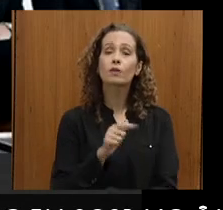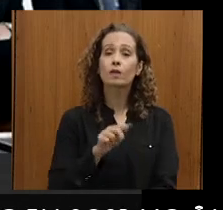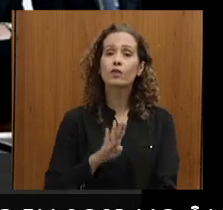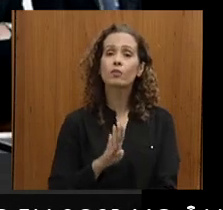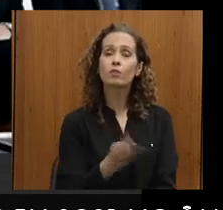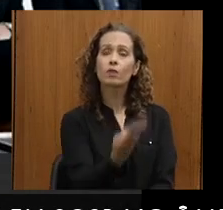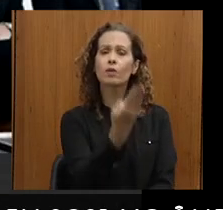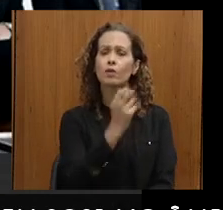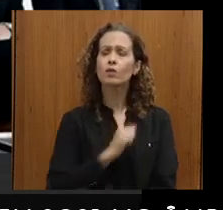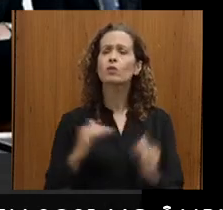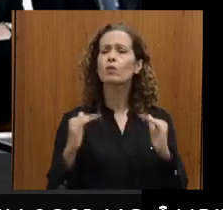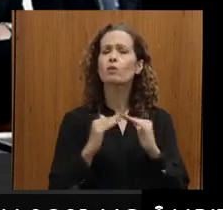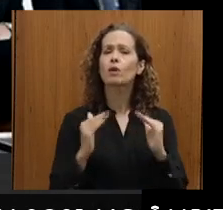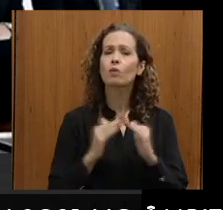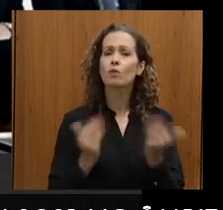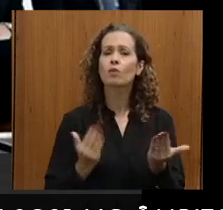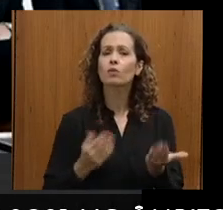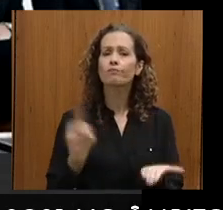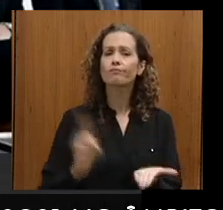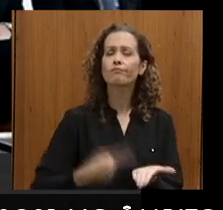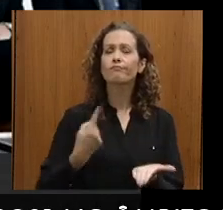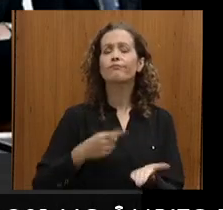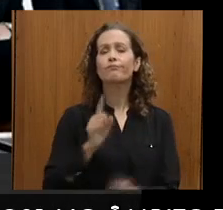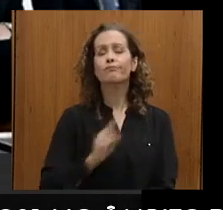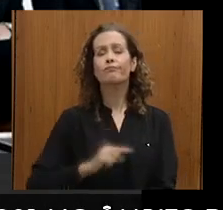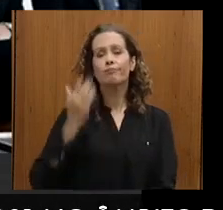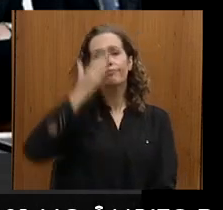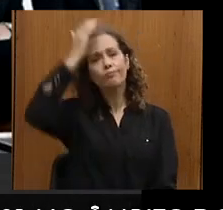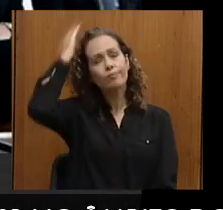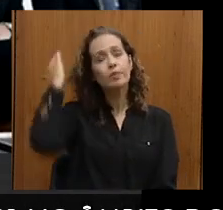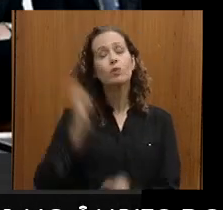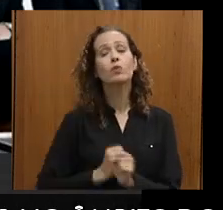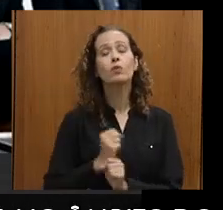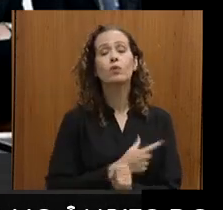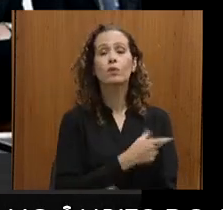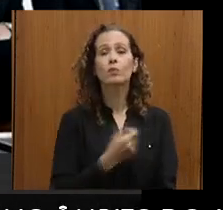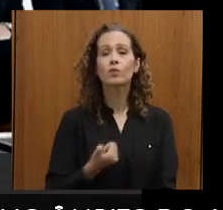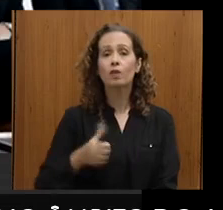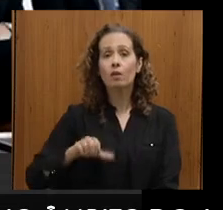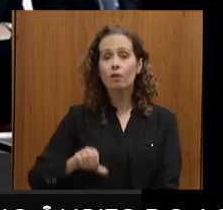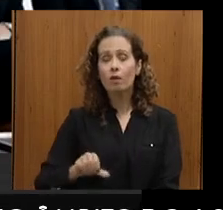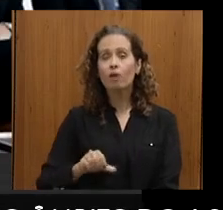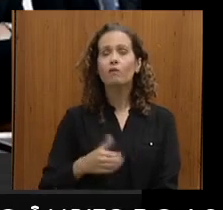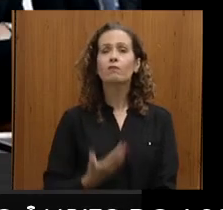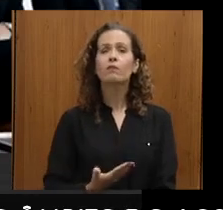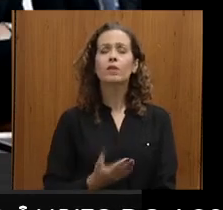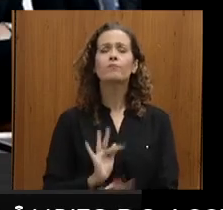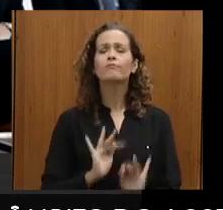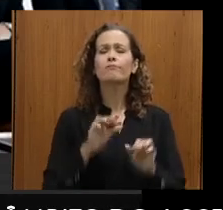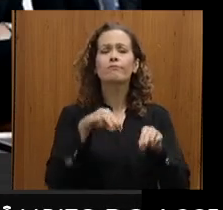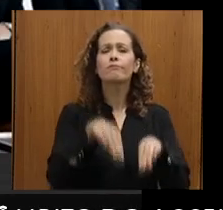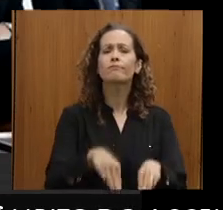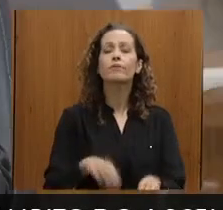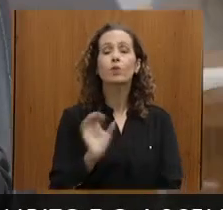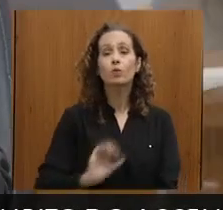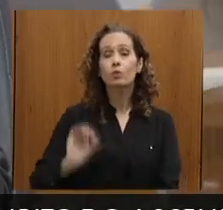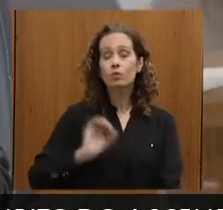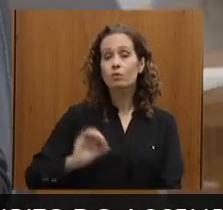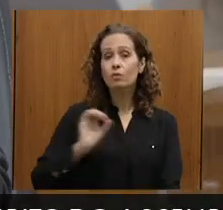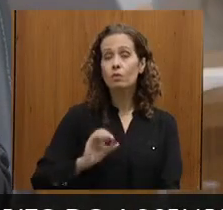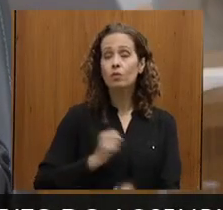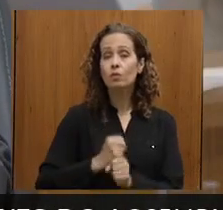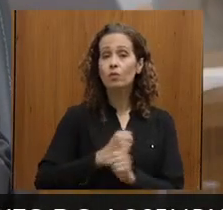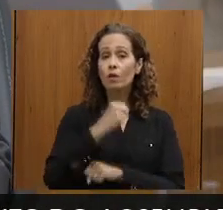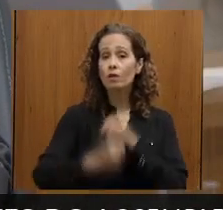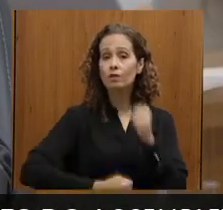firmado pelo governador Romeu Zema ainda no ano de 2019 e ele finda-se em outubro do ano que